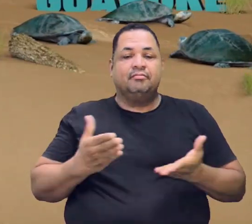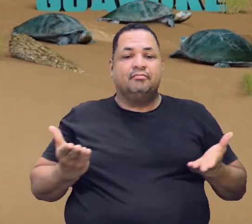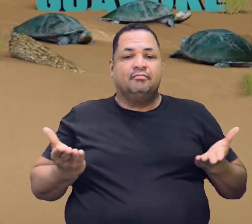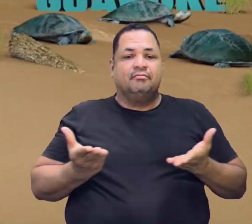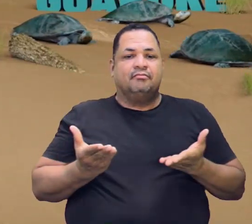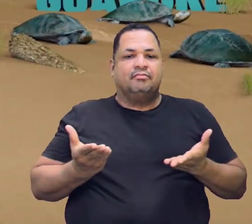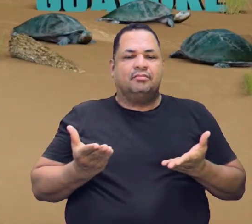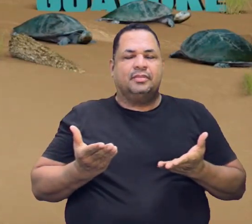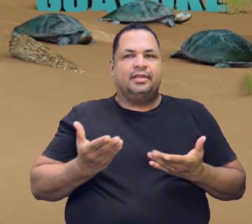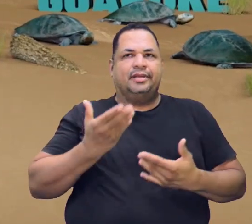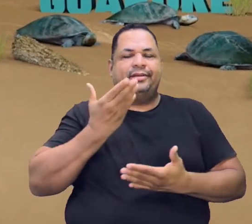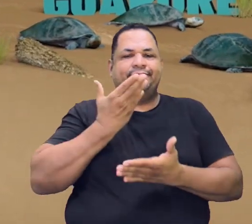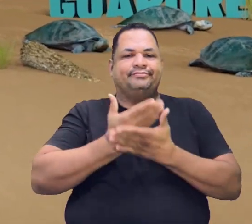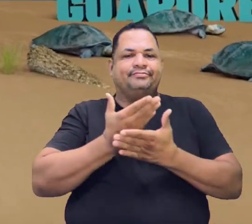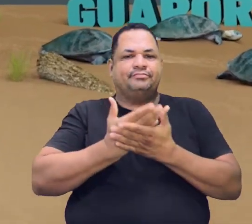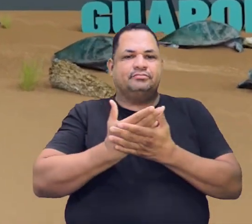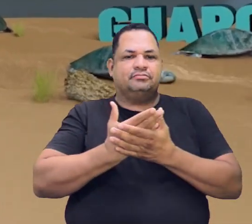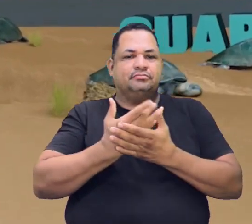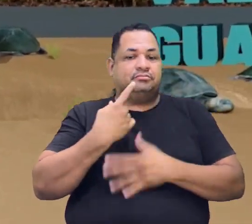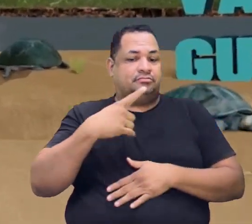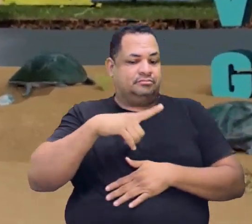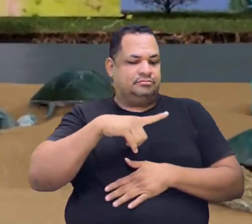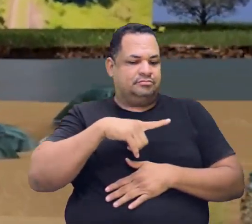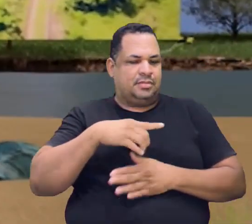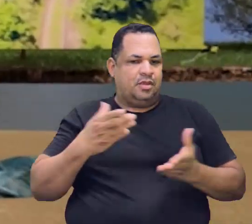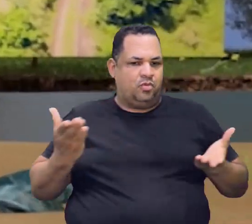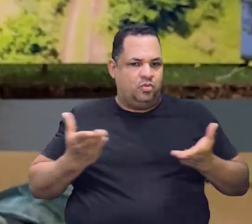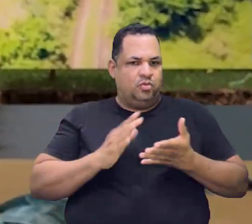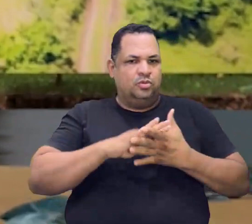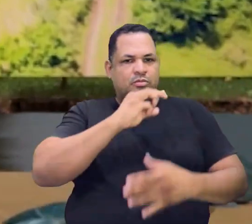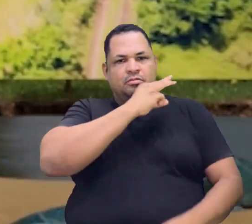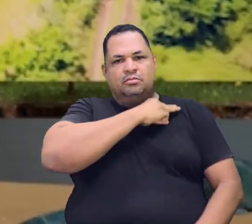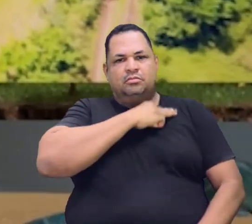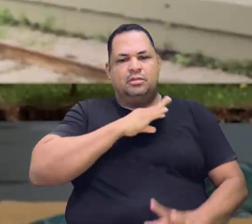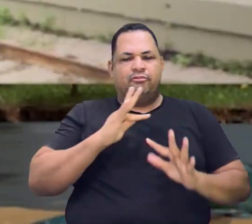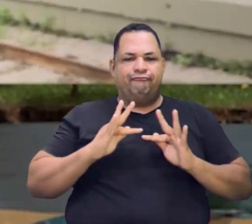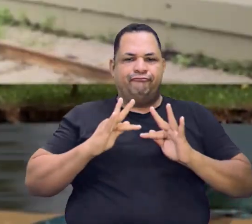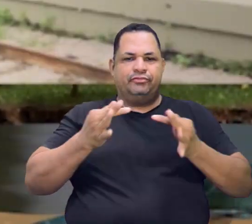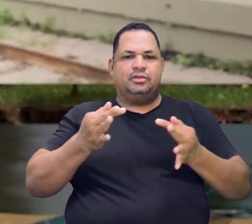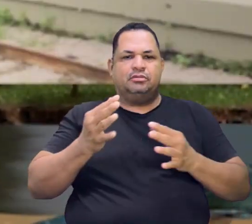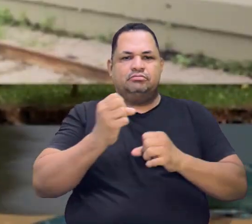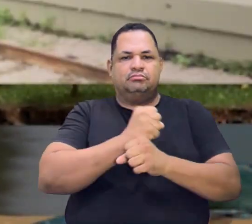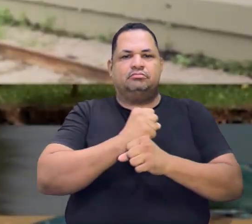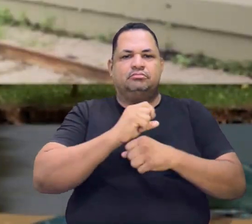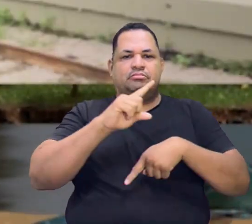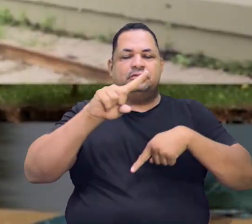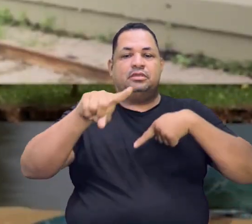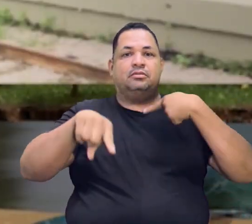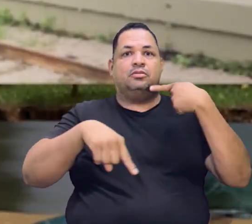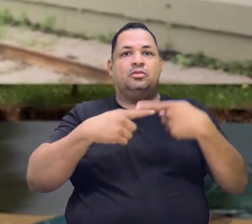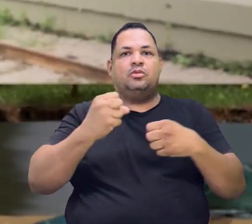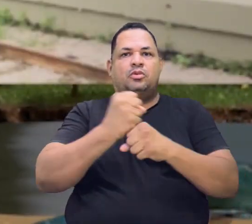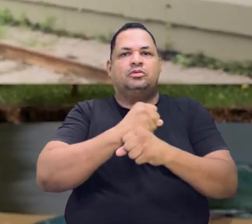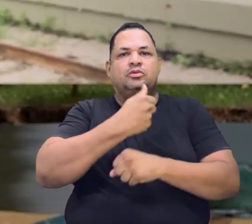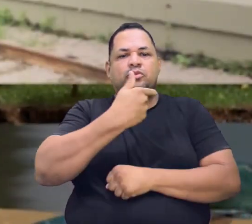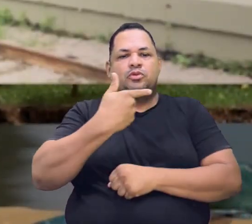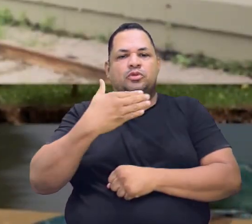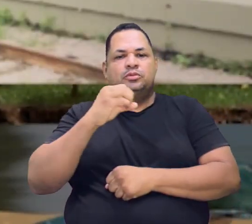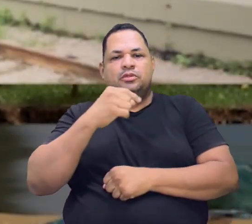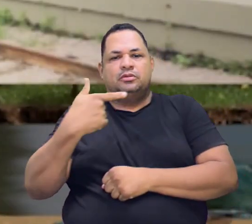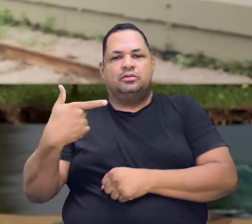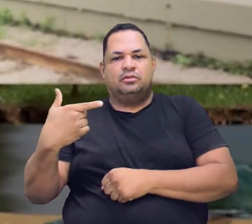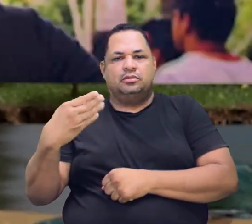que essas aulas que vocês estão tendo no terceiro ano é o último ano, porque a partir de 2024, ano que